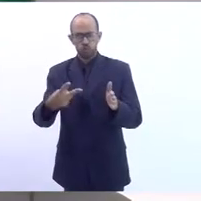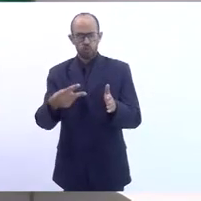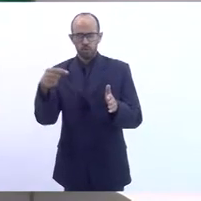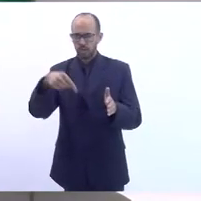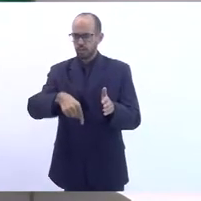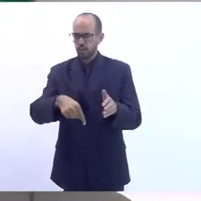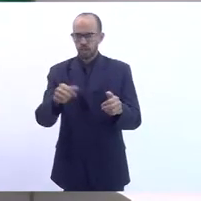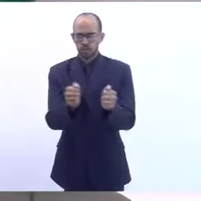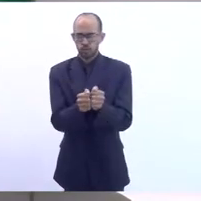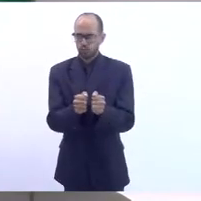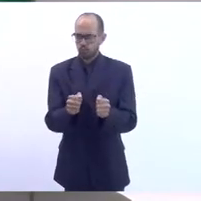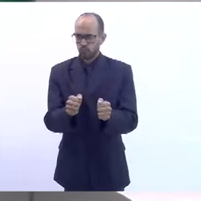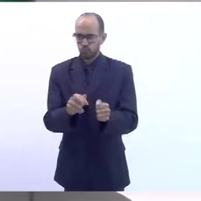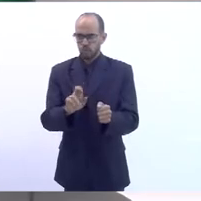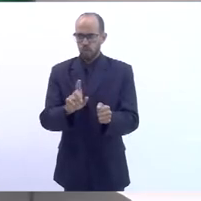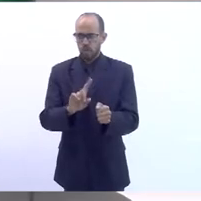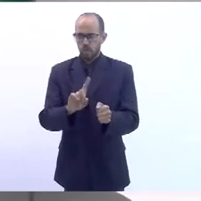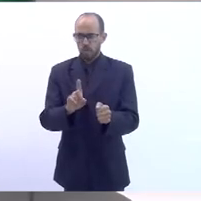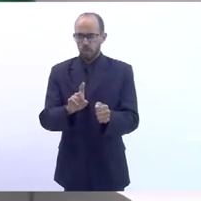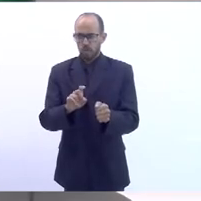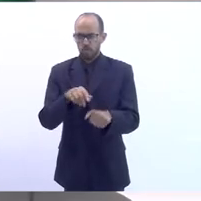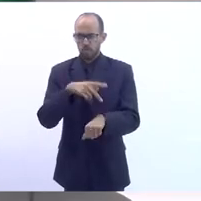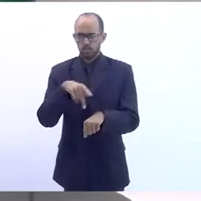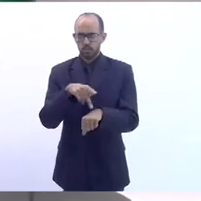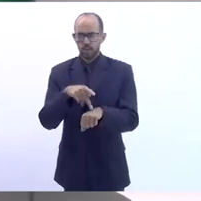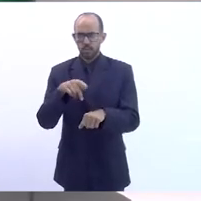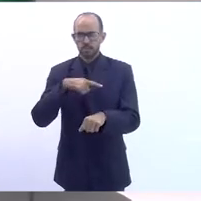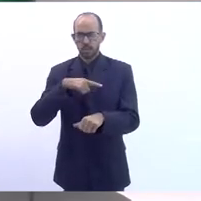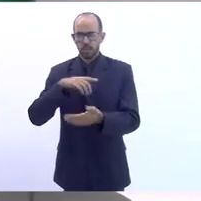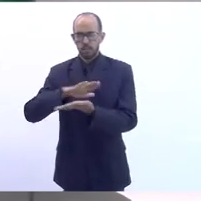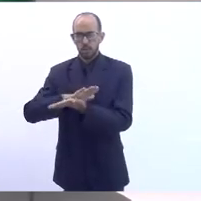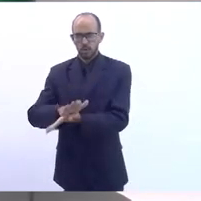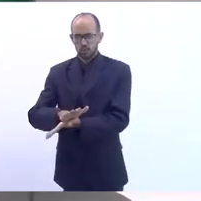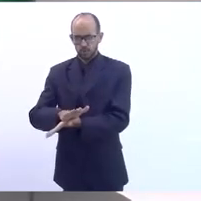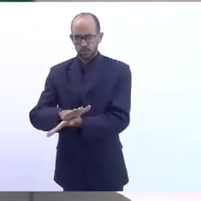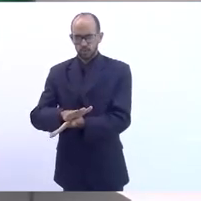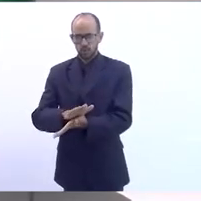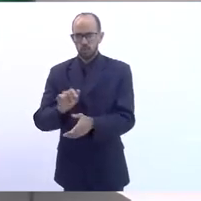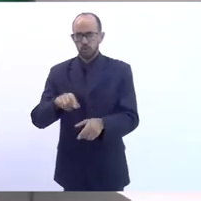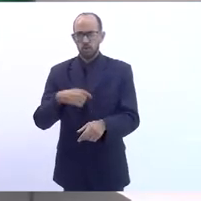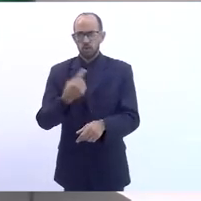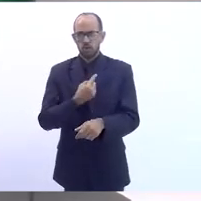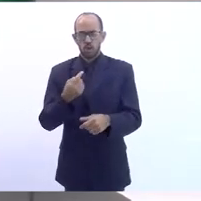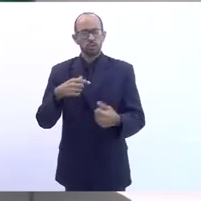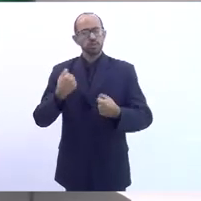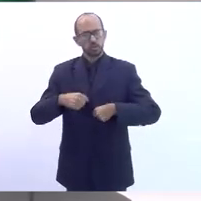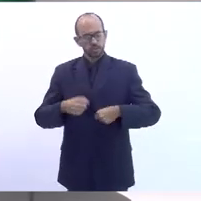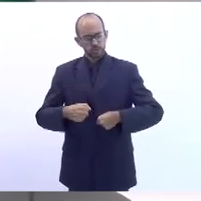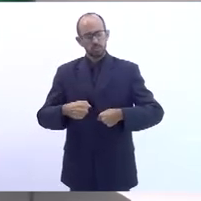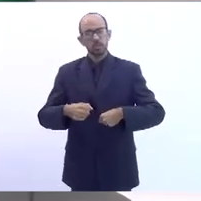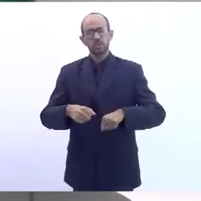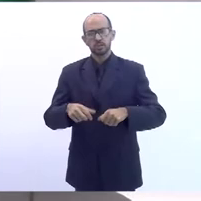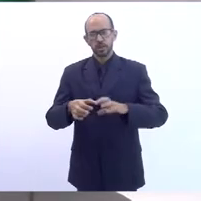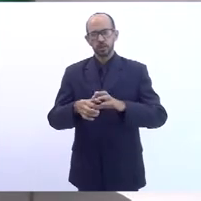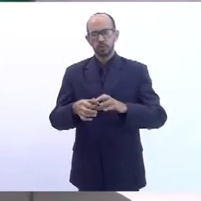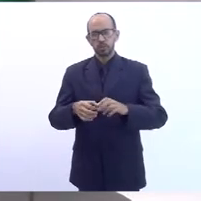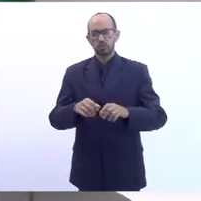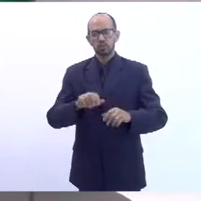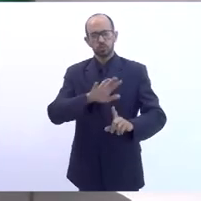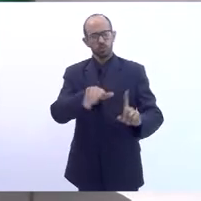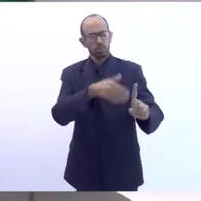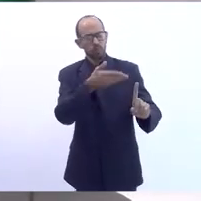marchas na no país tão preconceituoso nós temos sempre que saudar os